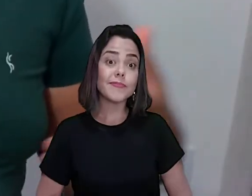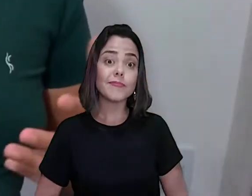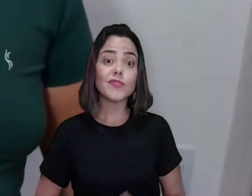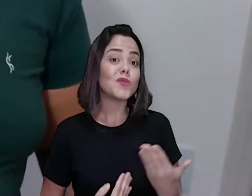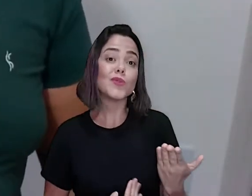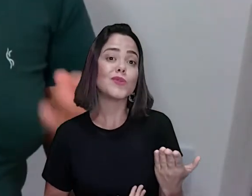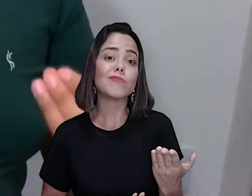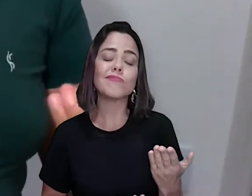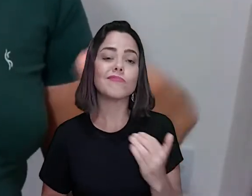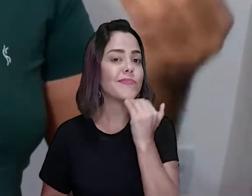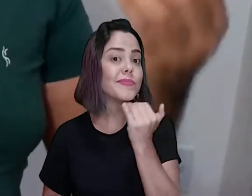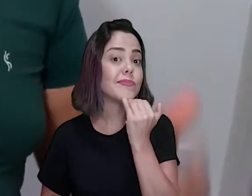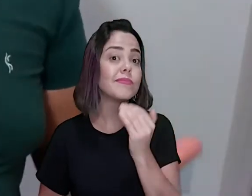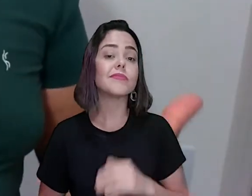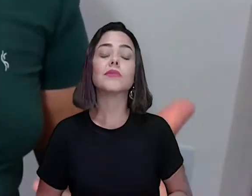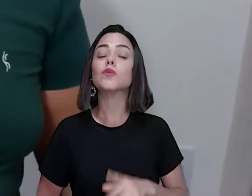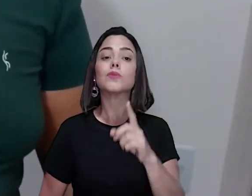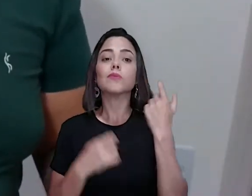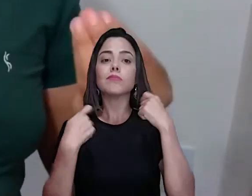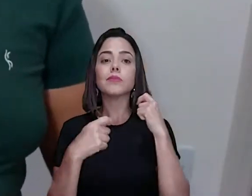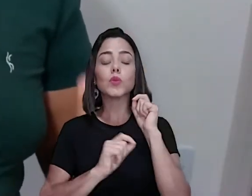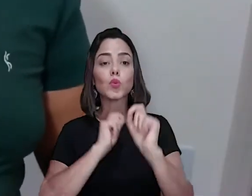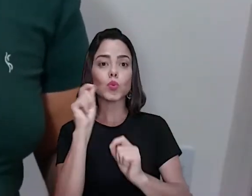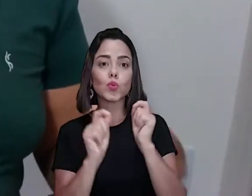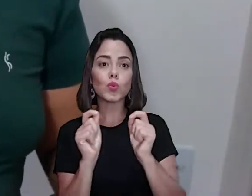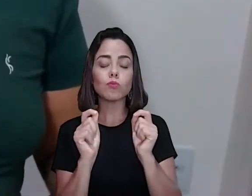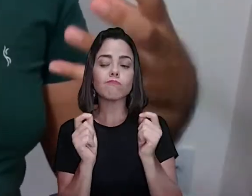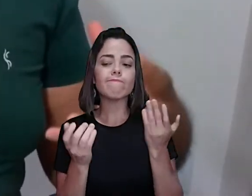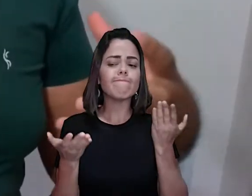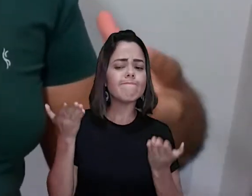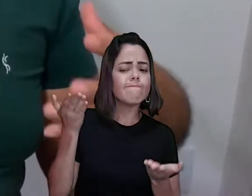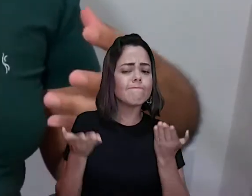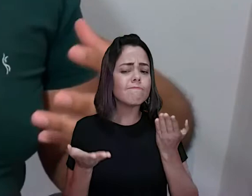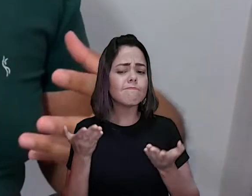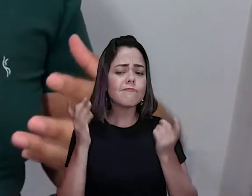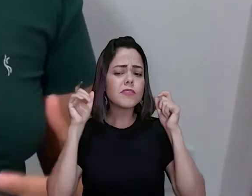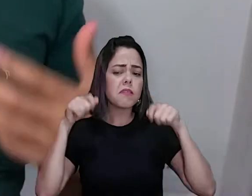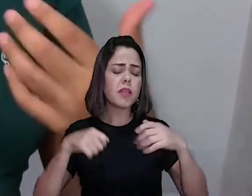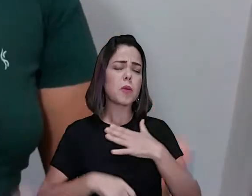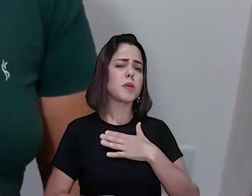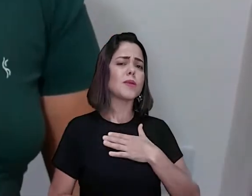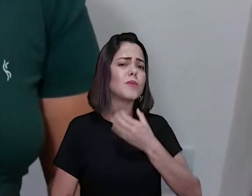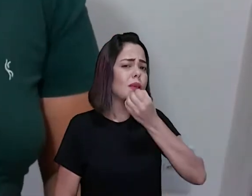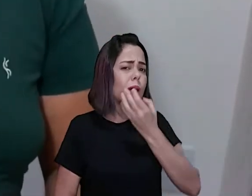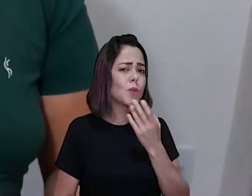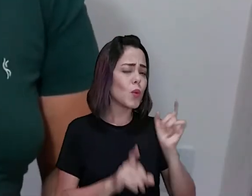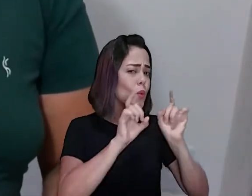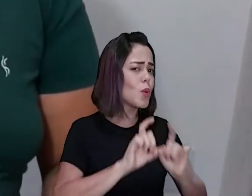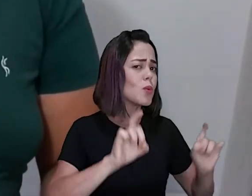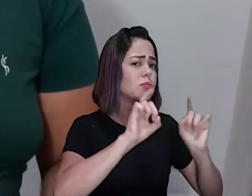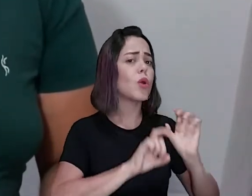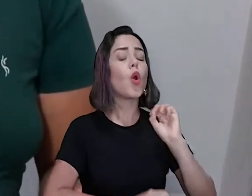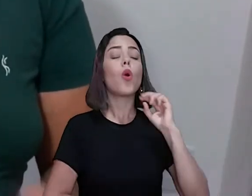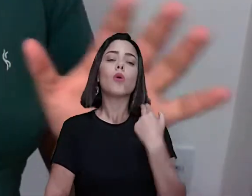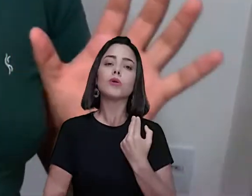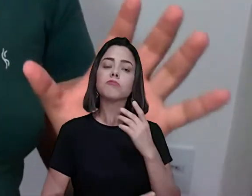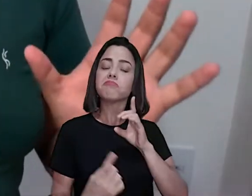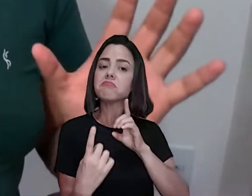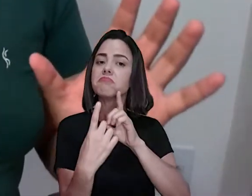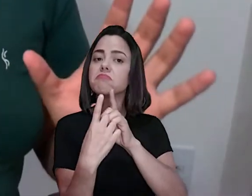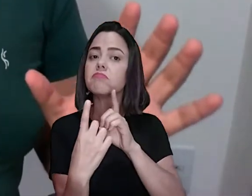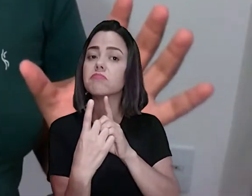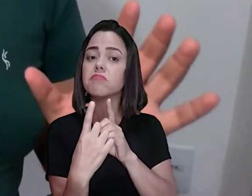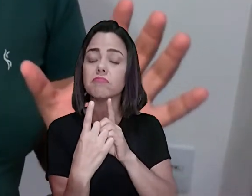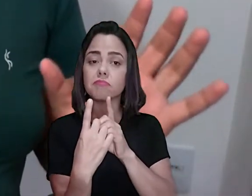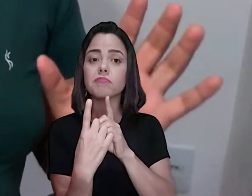não vai conseguir. Então você precisa colocar isso na balança para saber se para você é importante o atendimento presencial ou se